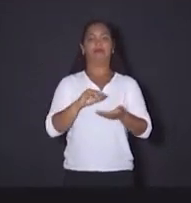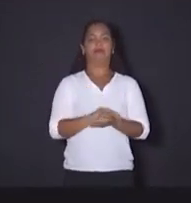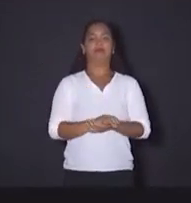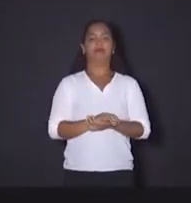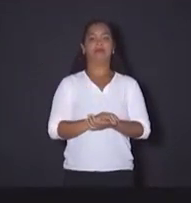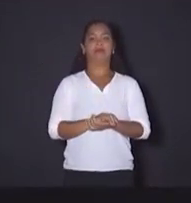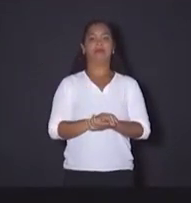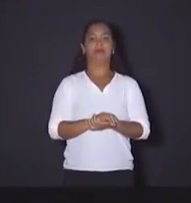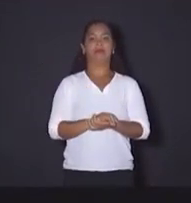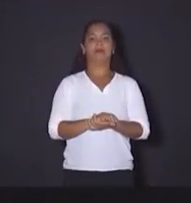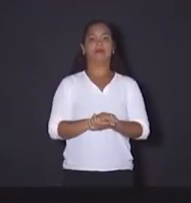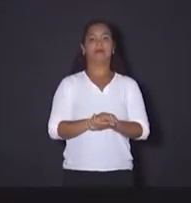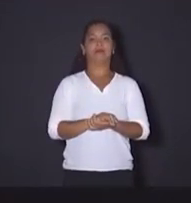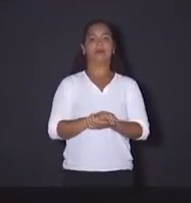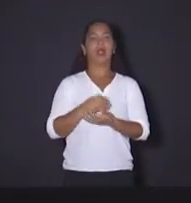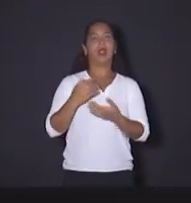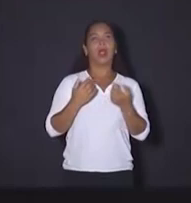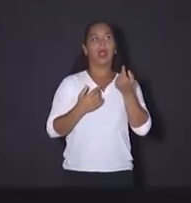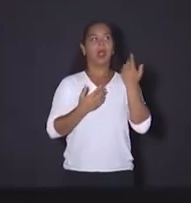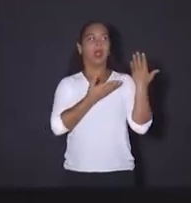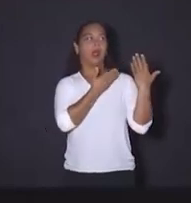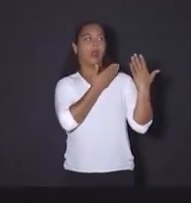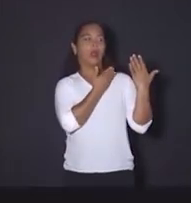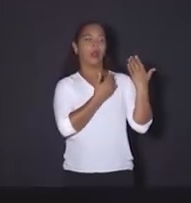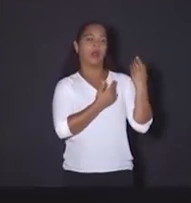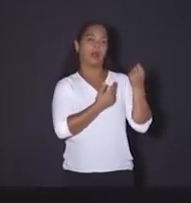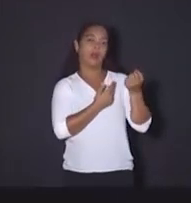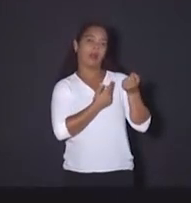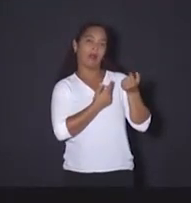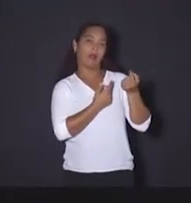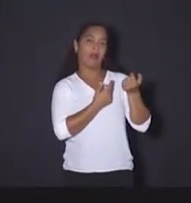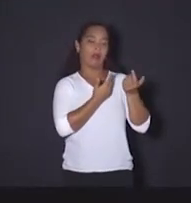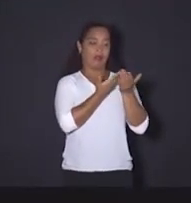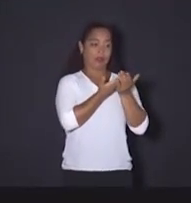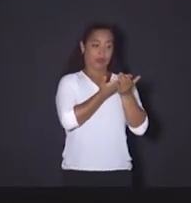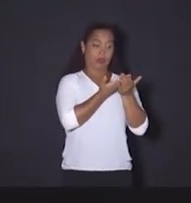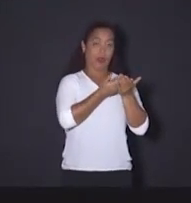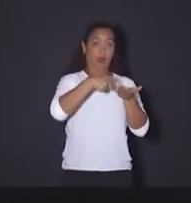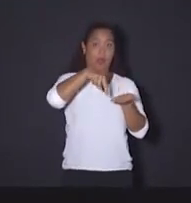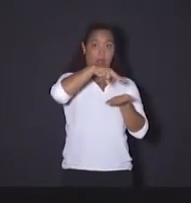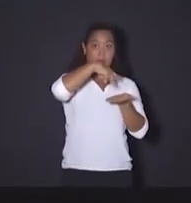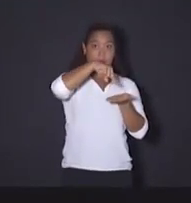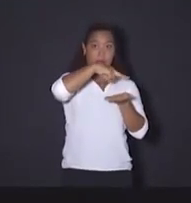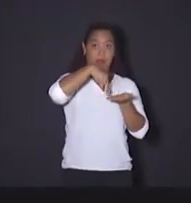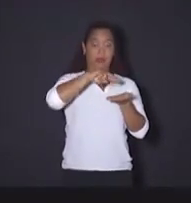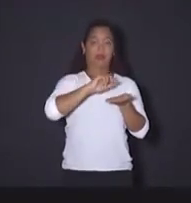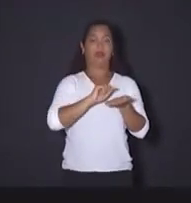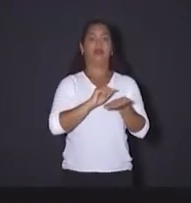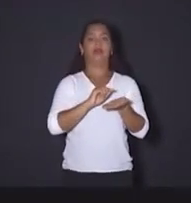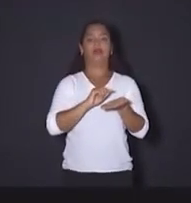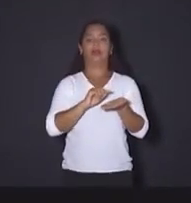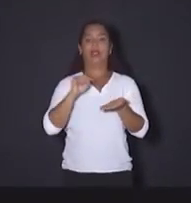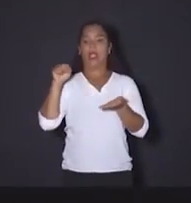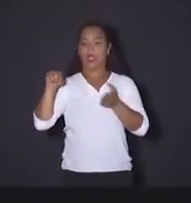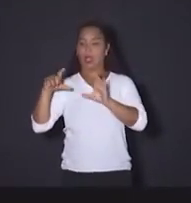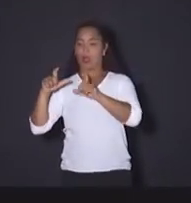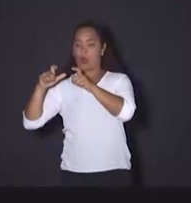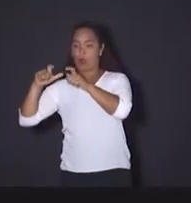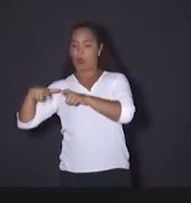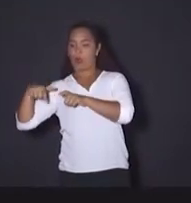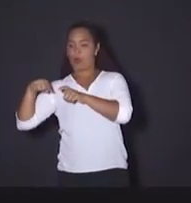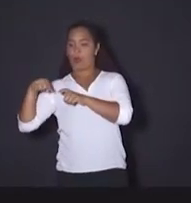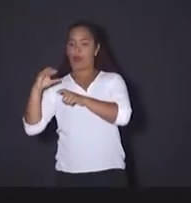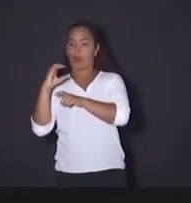e, recentemente, em pesquisas na Escola de Dança pelo Observarte, que é um observatório